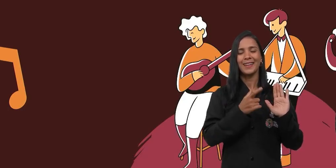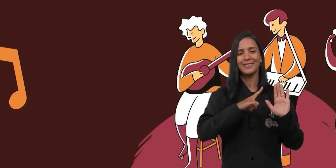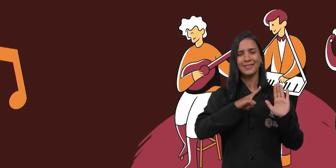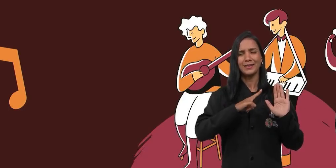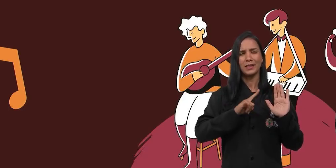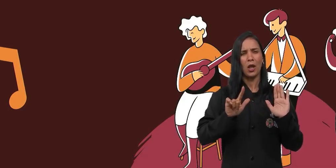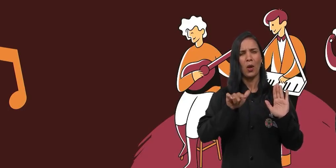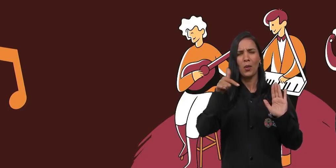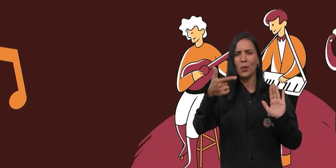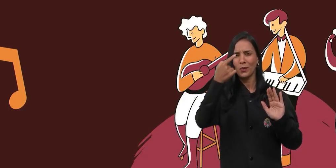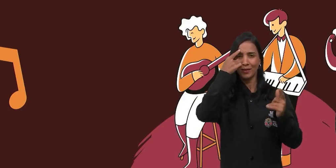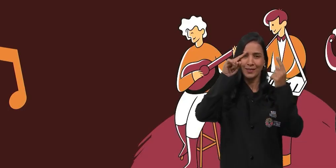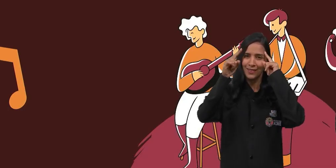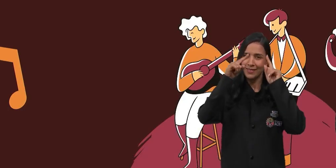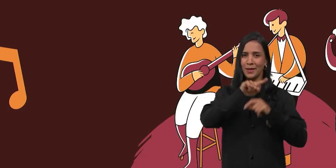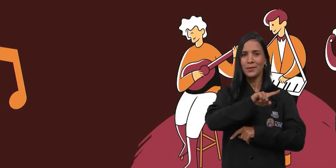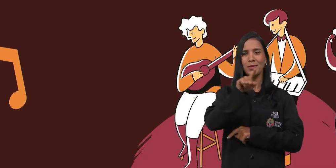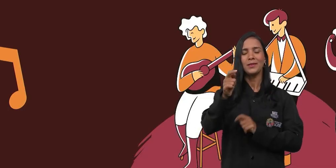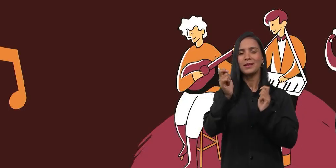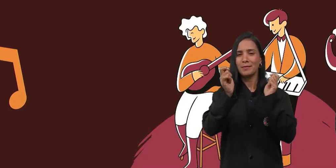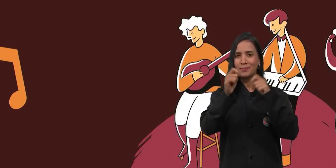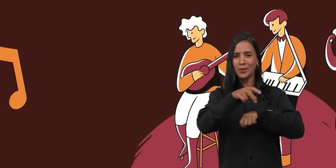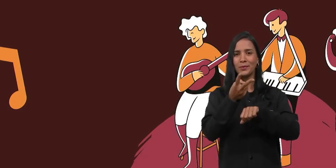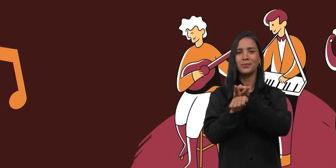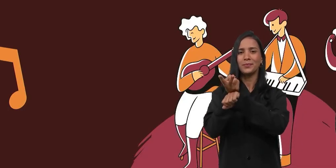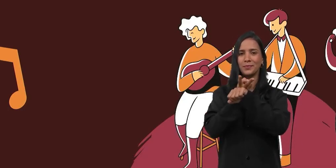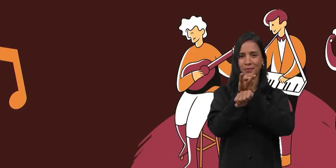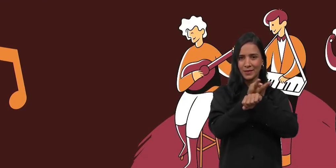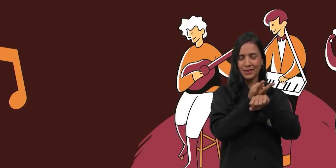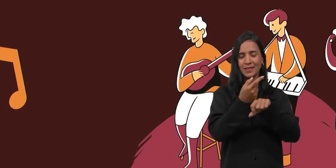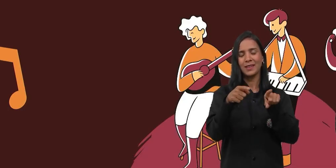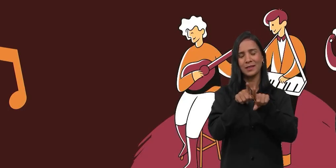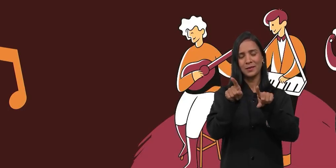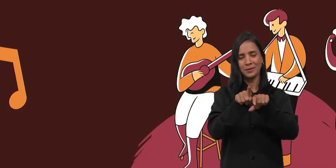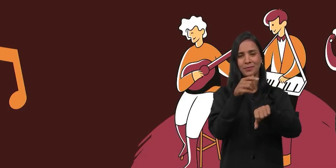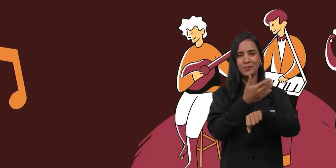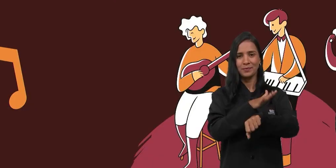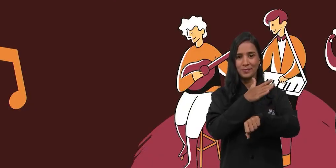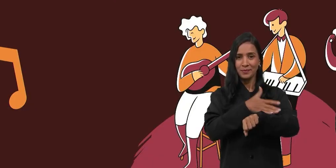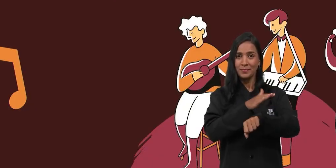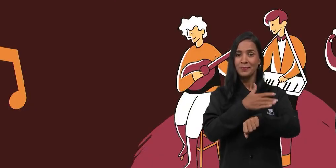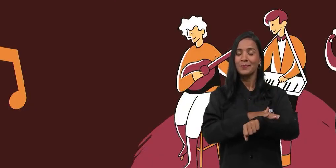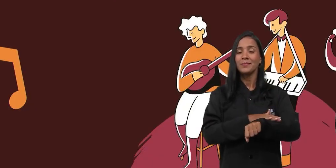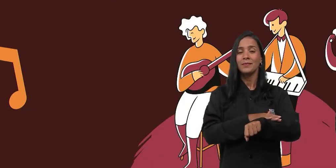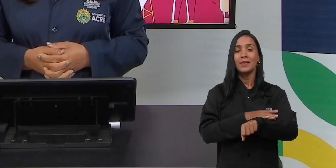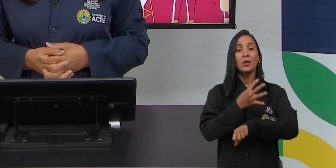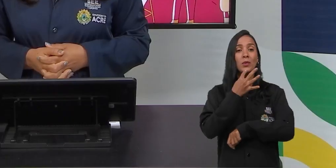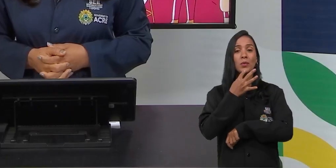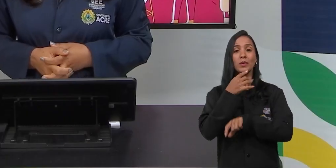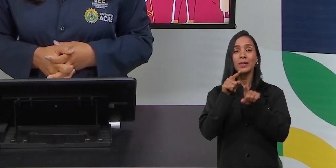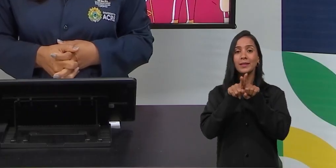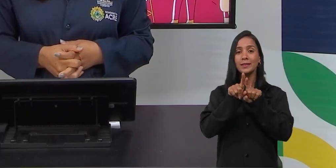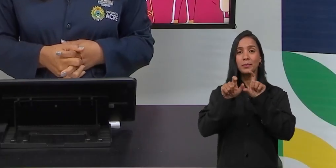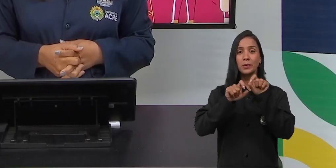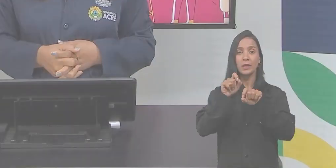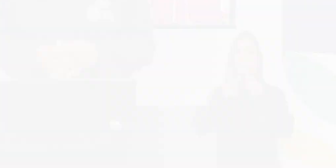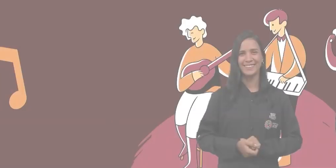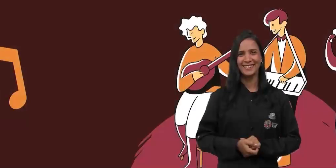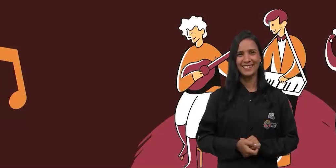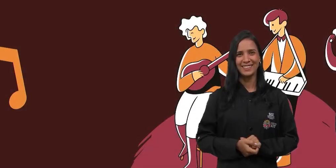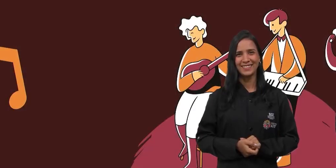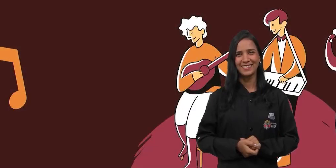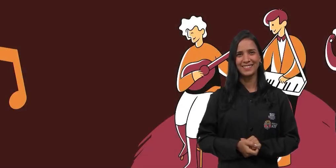outras ideias lá para você poder desenvolver práticas e conhecer também um pouco mais sobre o canto